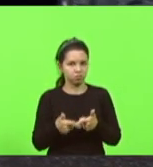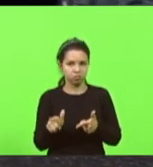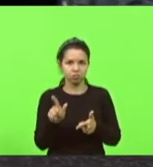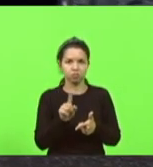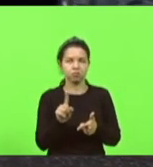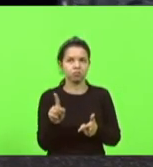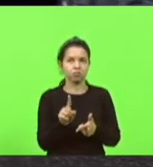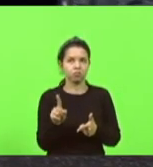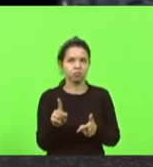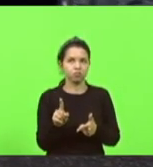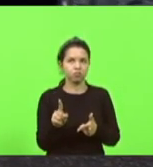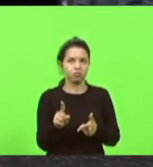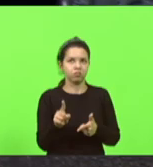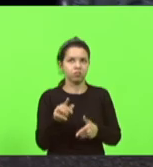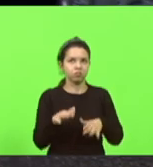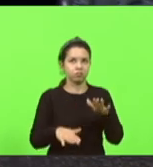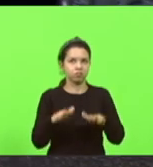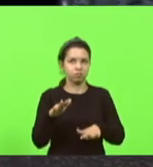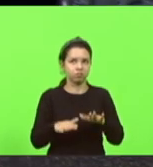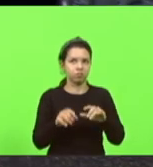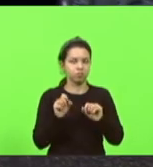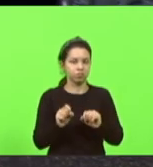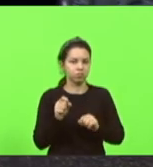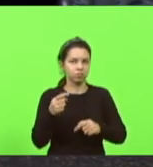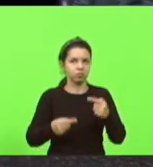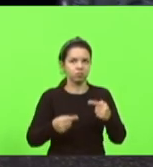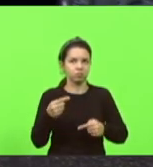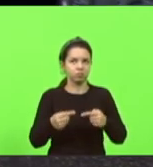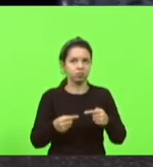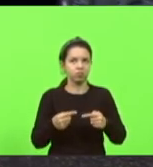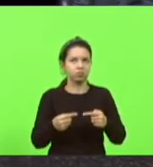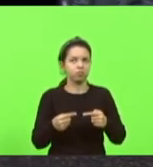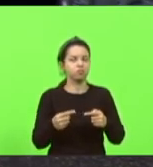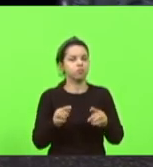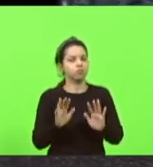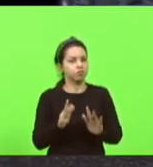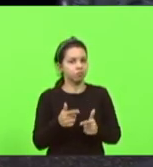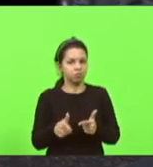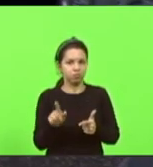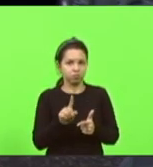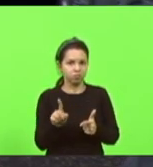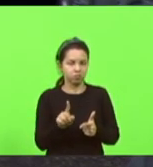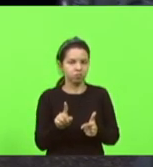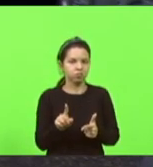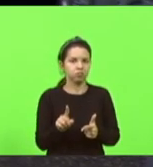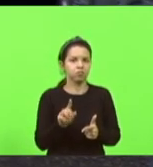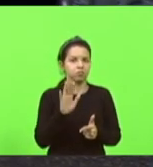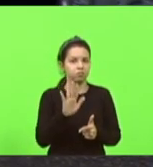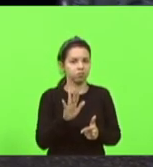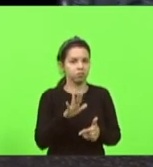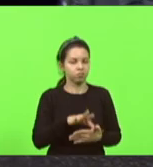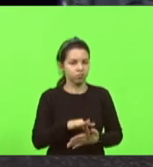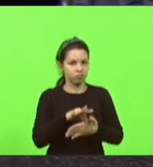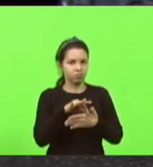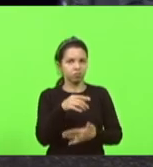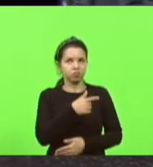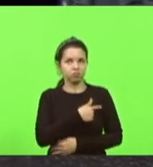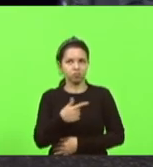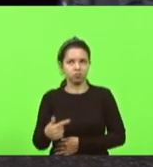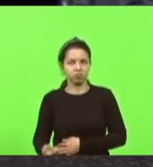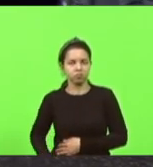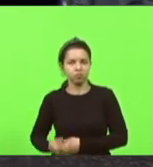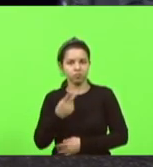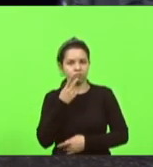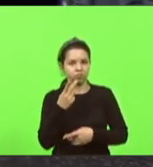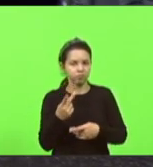né? Talvez a gente pudesse discutir aqui o mérito, não tem problema nenhum. Mas quando o líder do governo falava aqui de cumprir